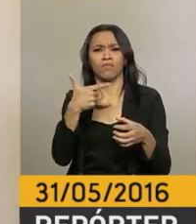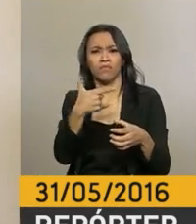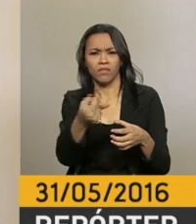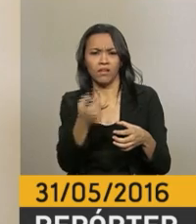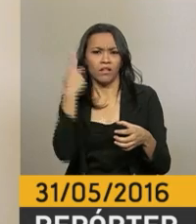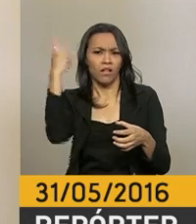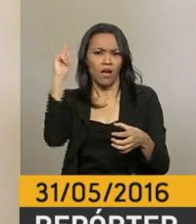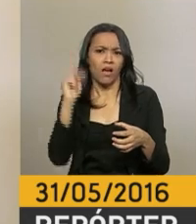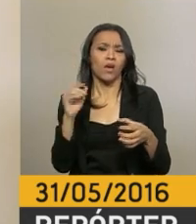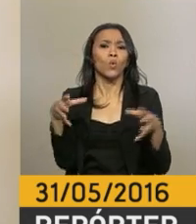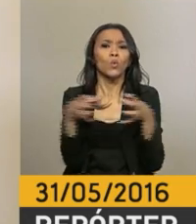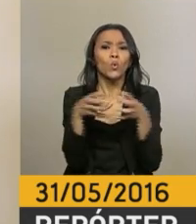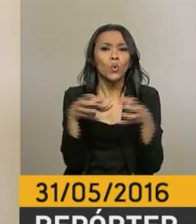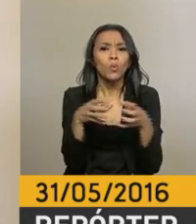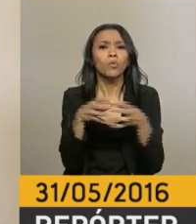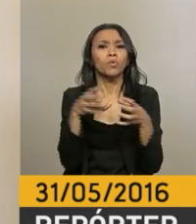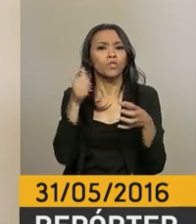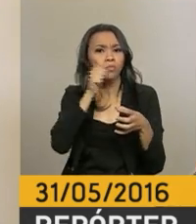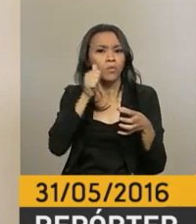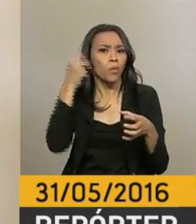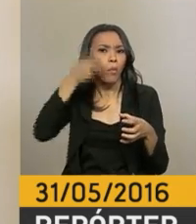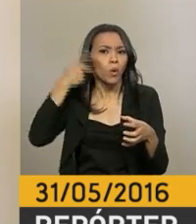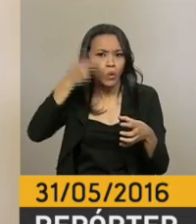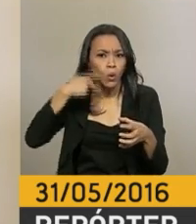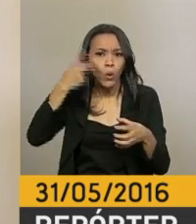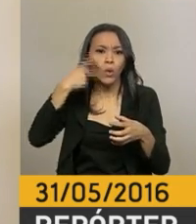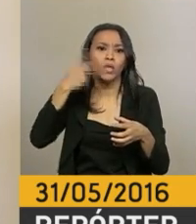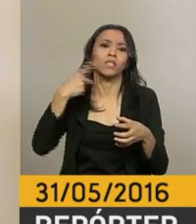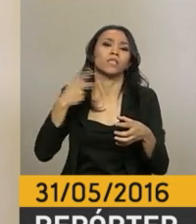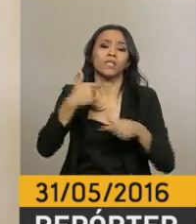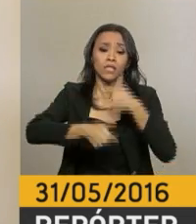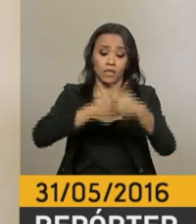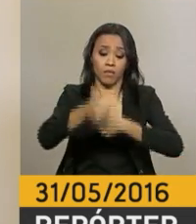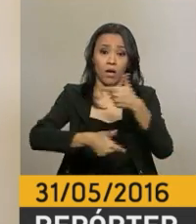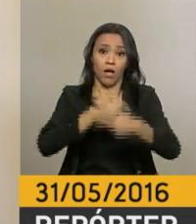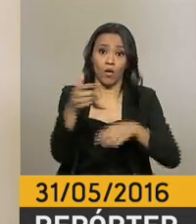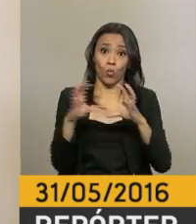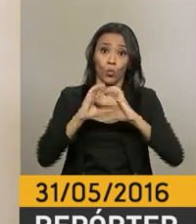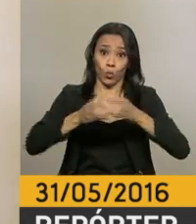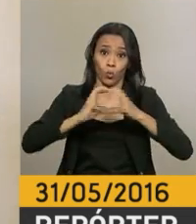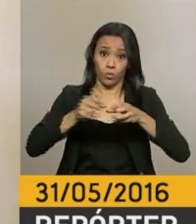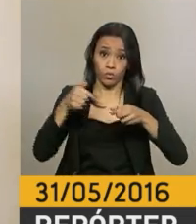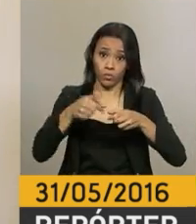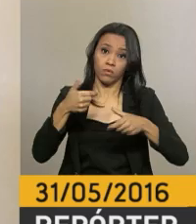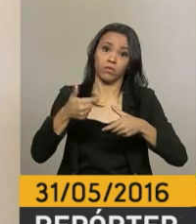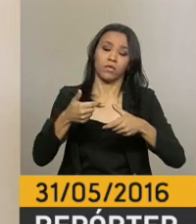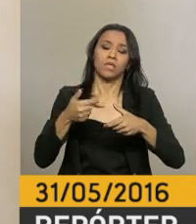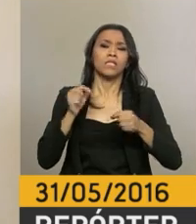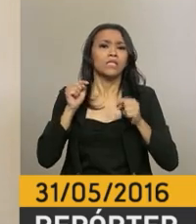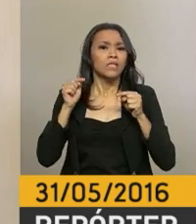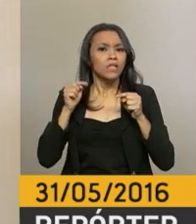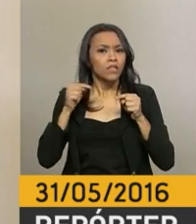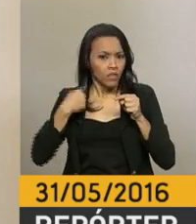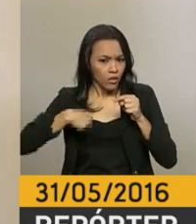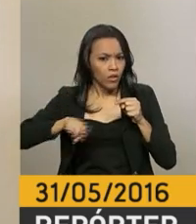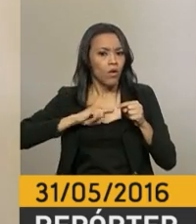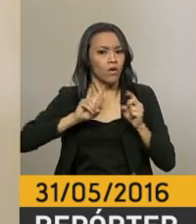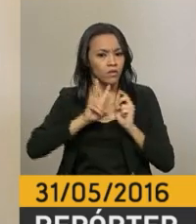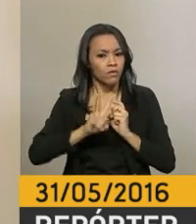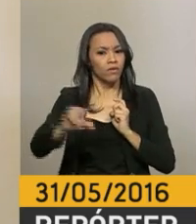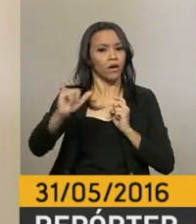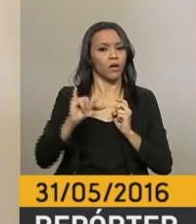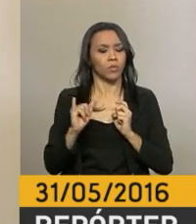Promotoras que Atuam na Violência Doméstica, um grupo de atuação conjunto. É isso, e nós iríamos já, e